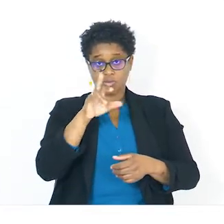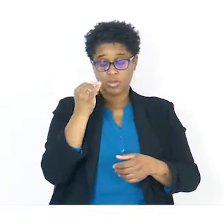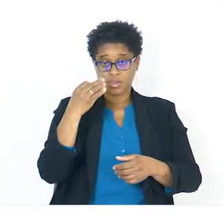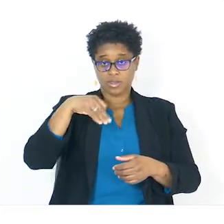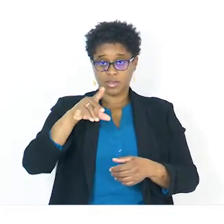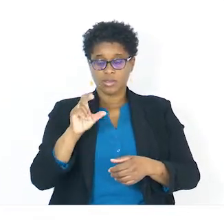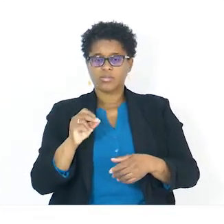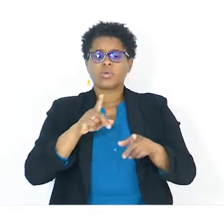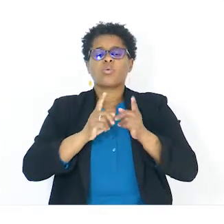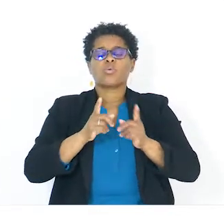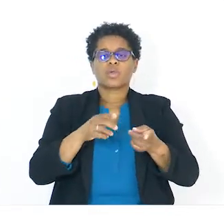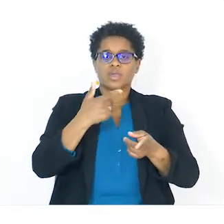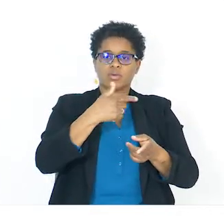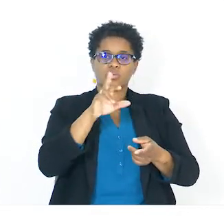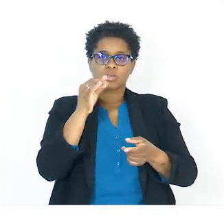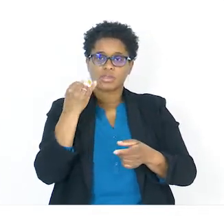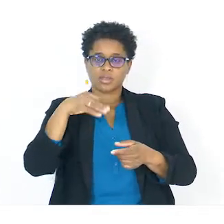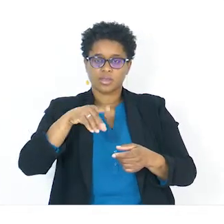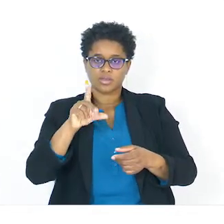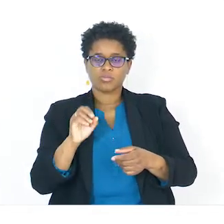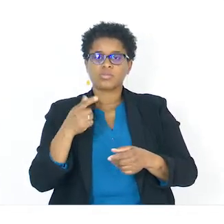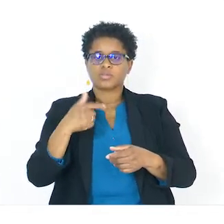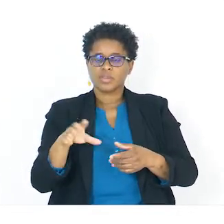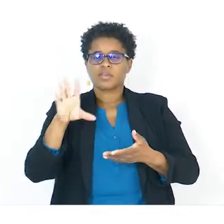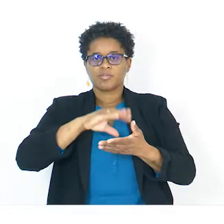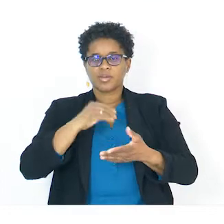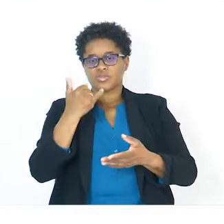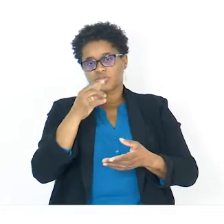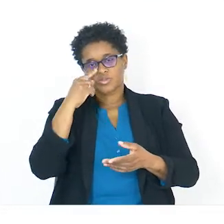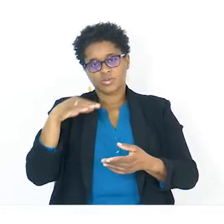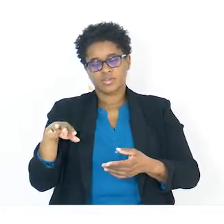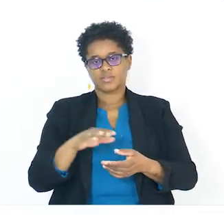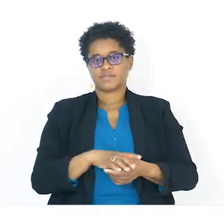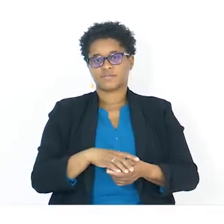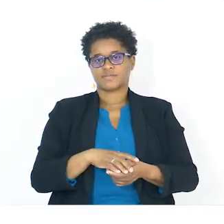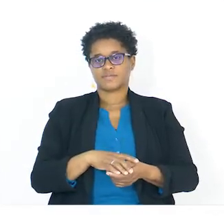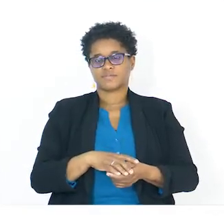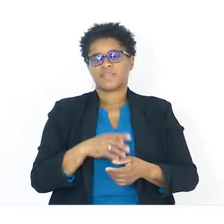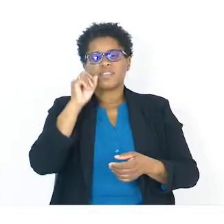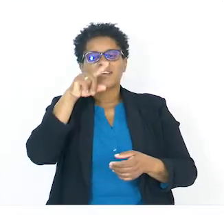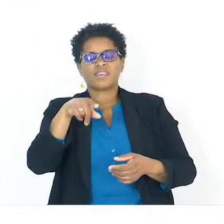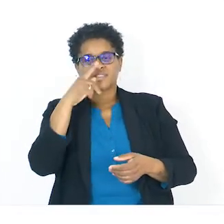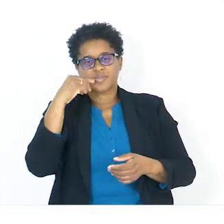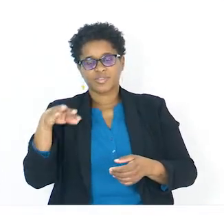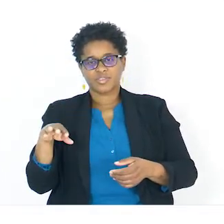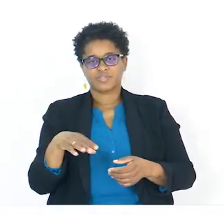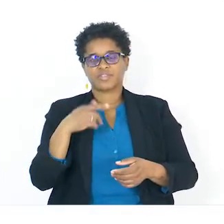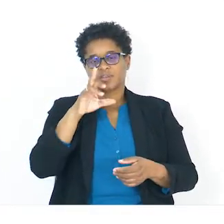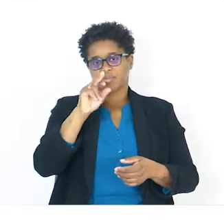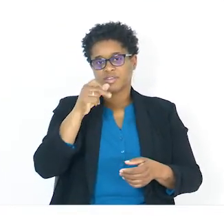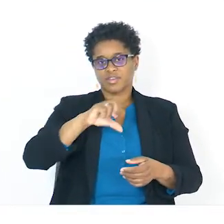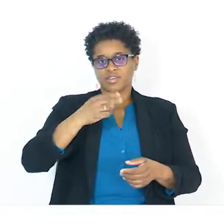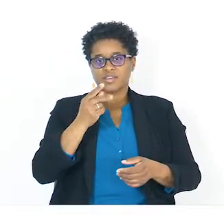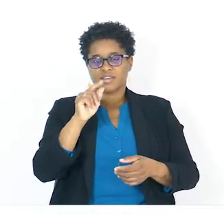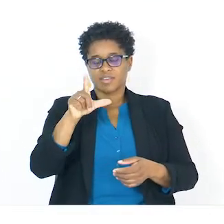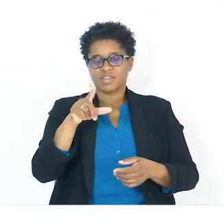triplo. O que significa triplo? Bem, temos mais 2 meninos. Quem são esses meninos? Temos a